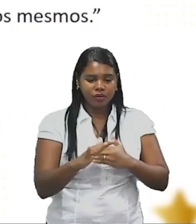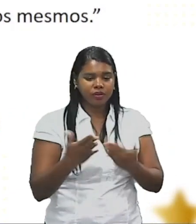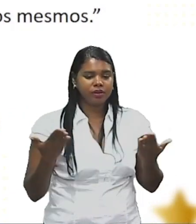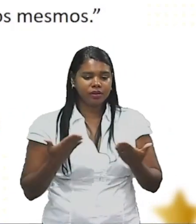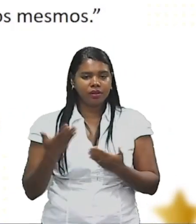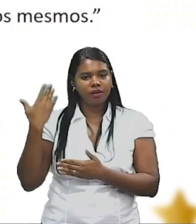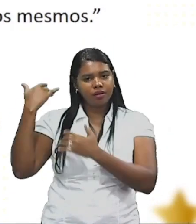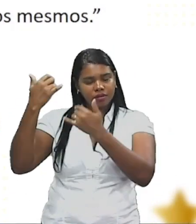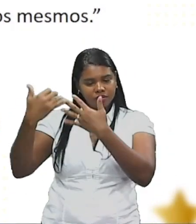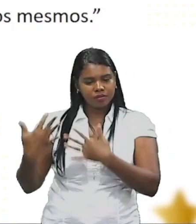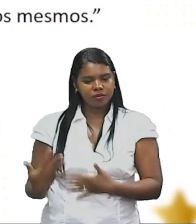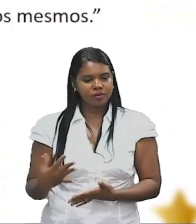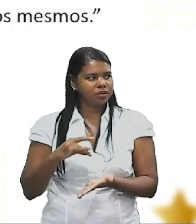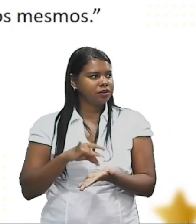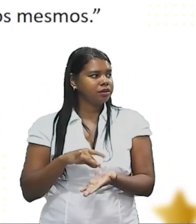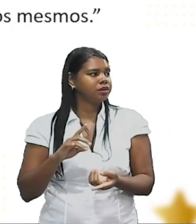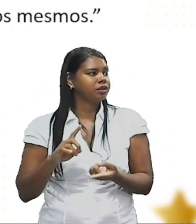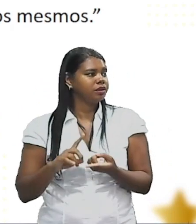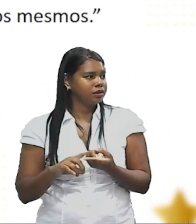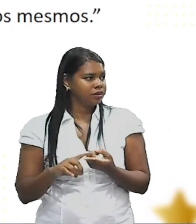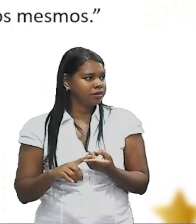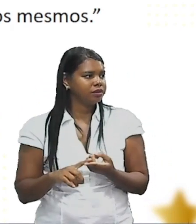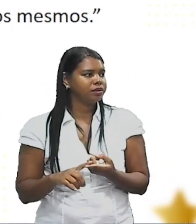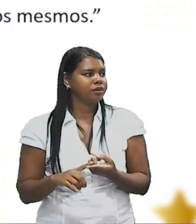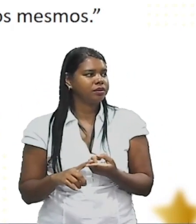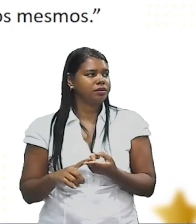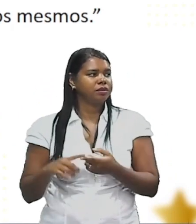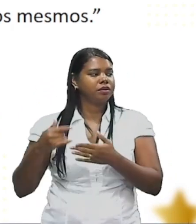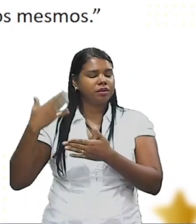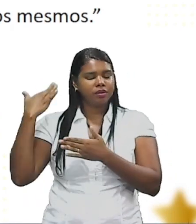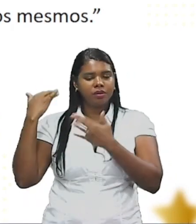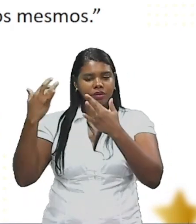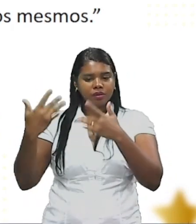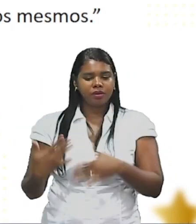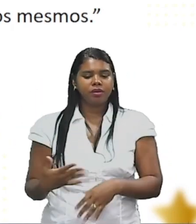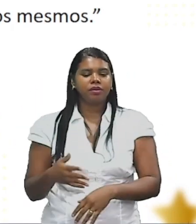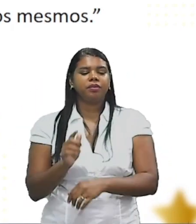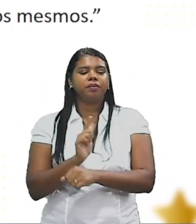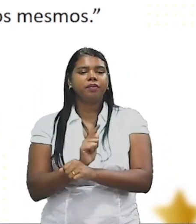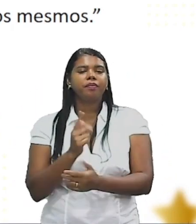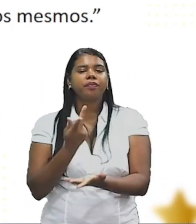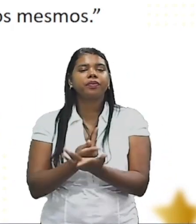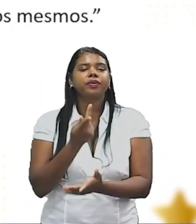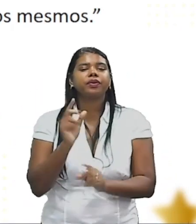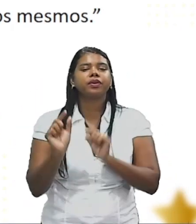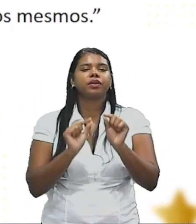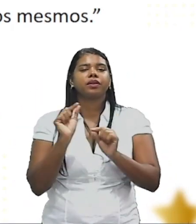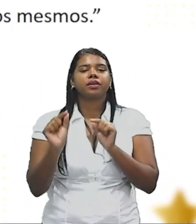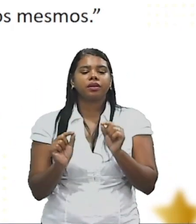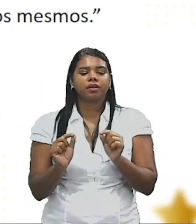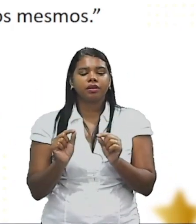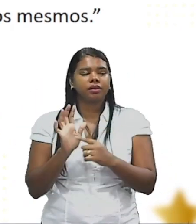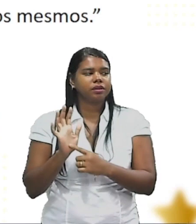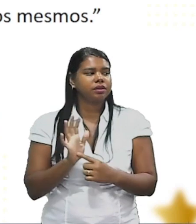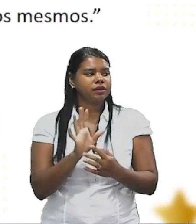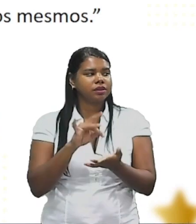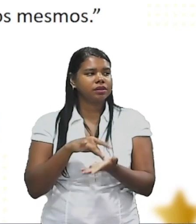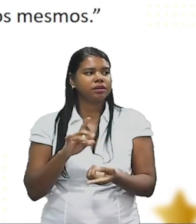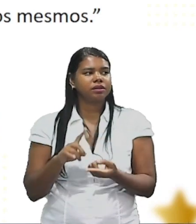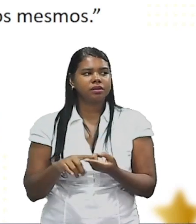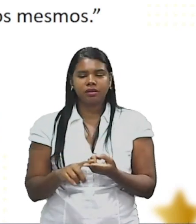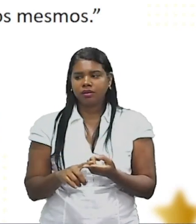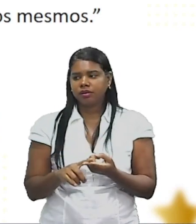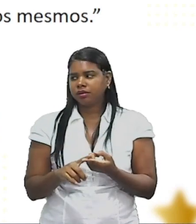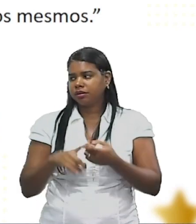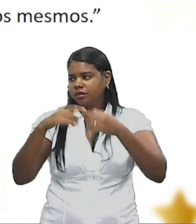anteriormente, a gestão da qualidade ela foi amadurecendo com o tempo, tá? E o que aconteceu? A gente pode falar